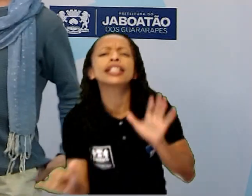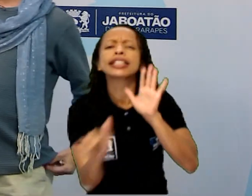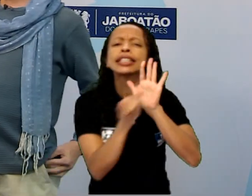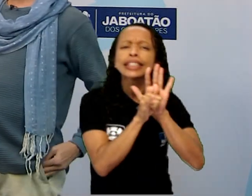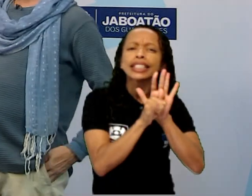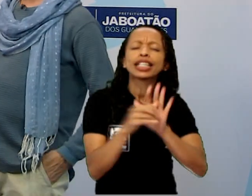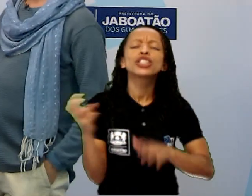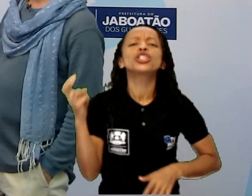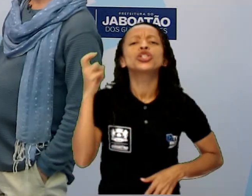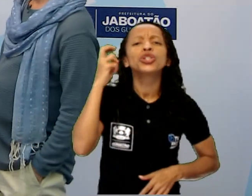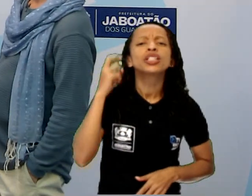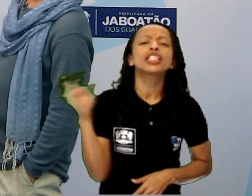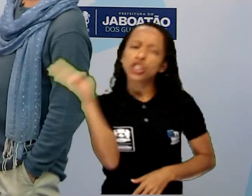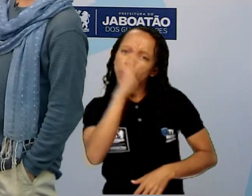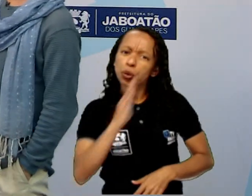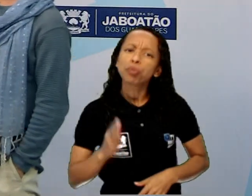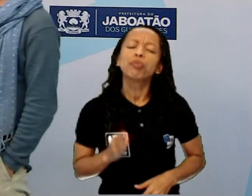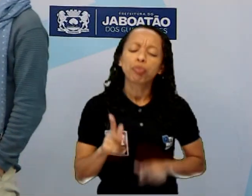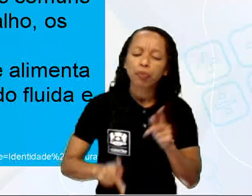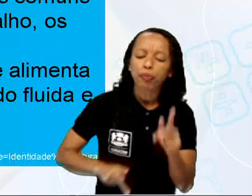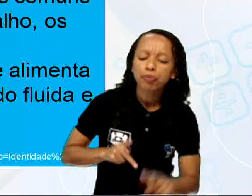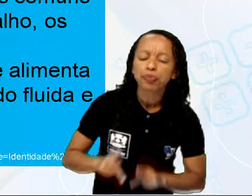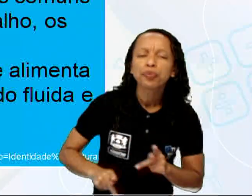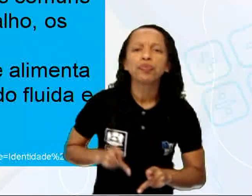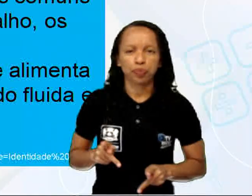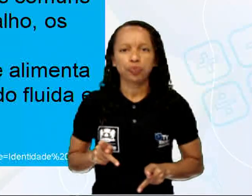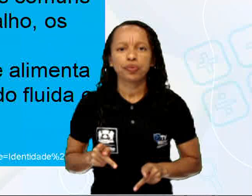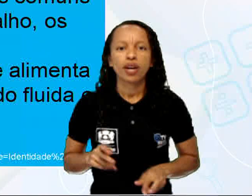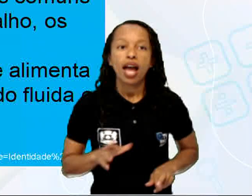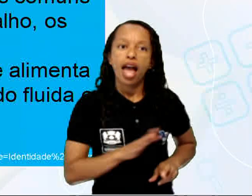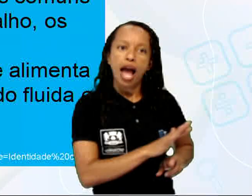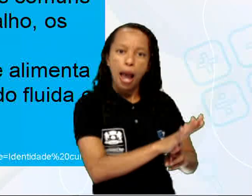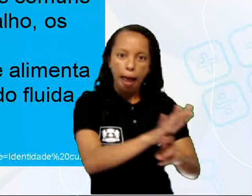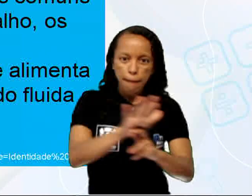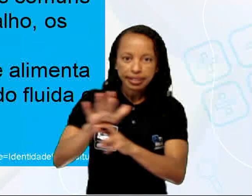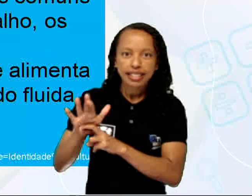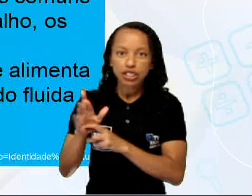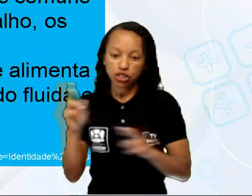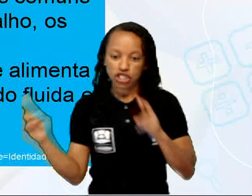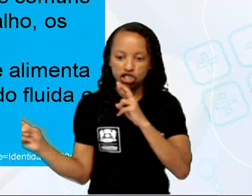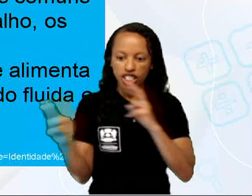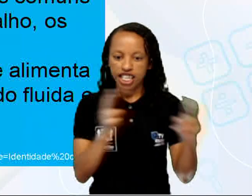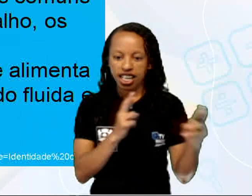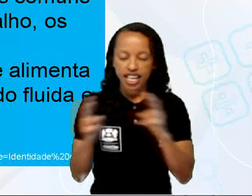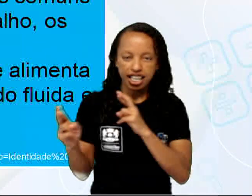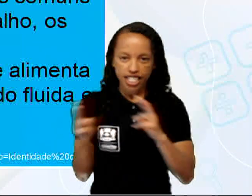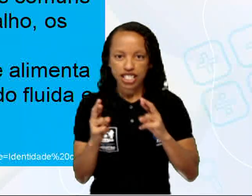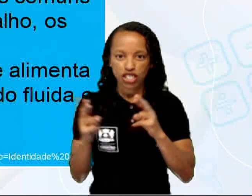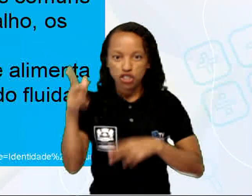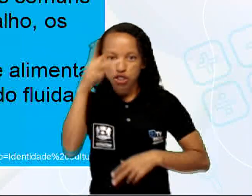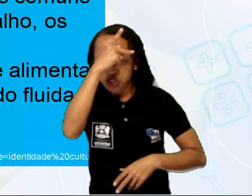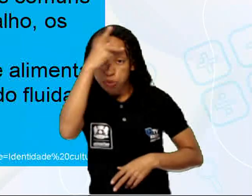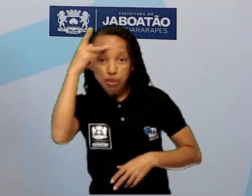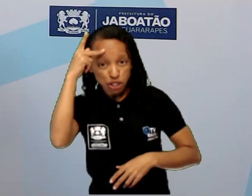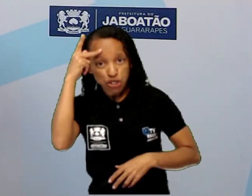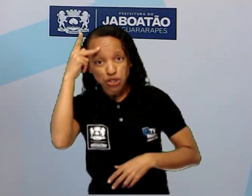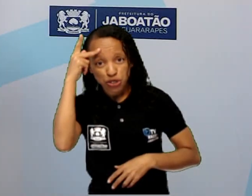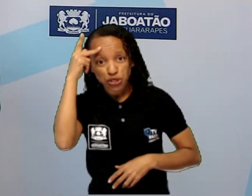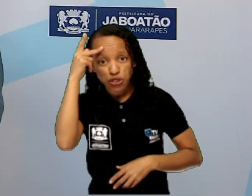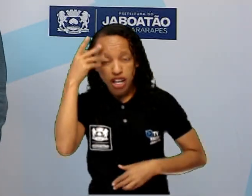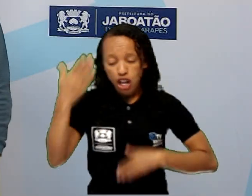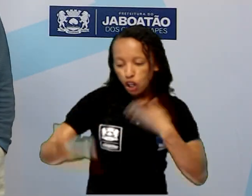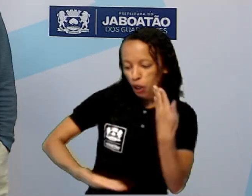a representação das relações entre pessoas que compartilham patrimônios comuns, como a língua,